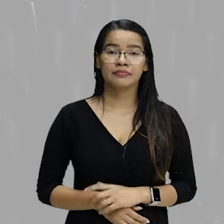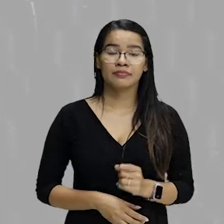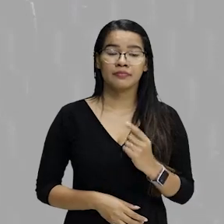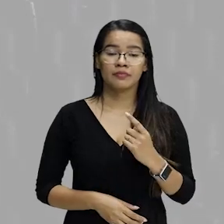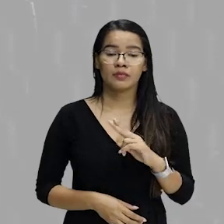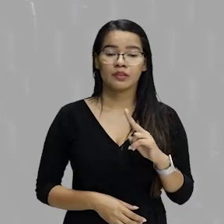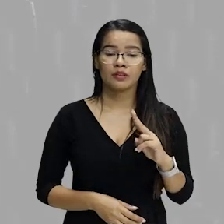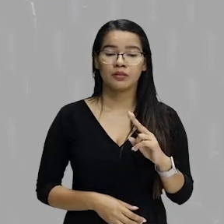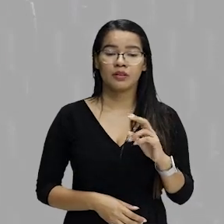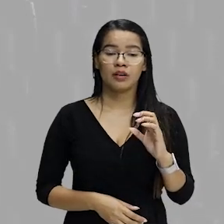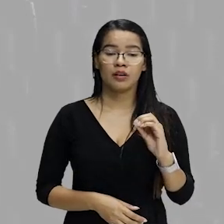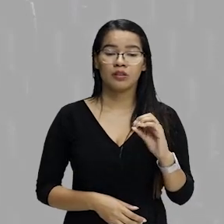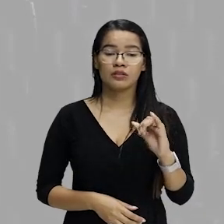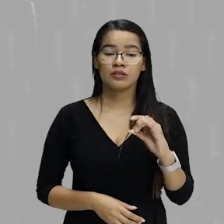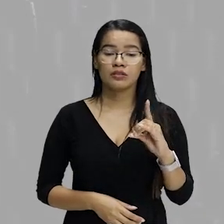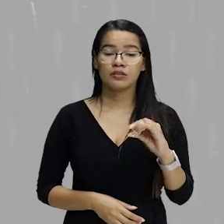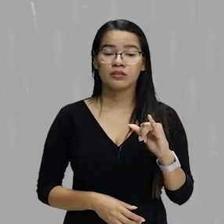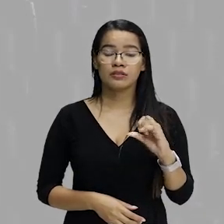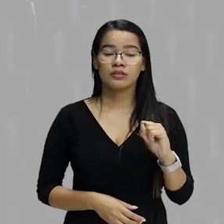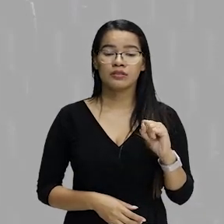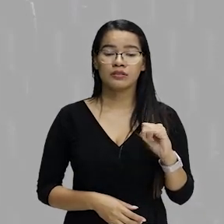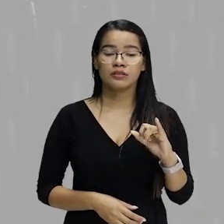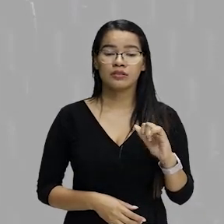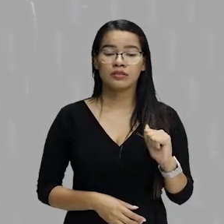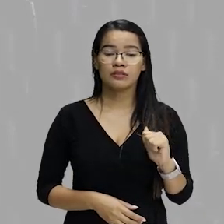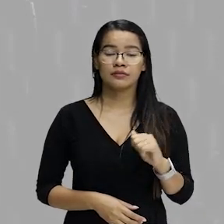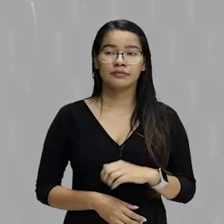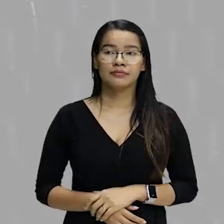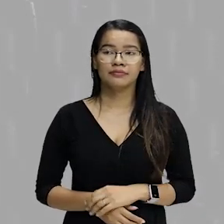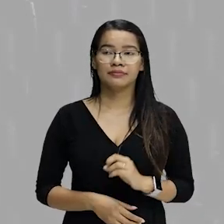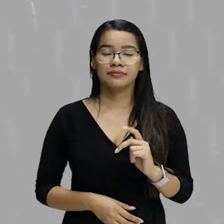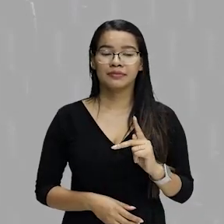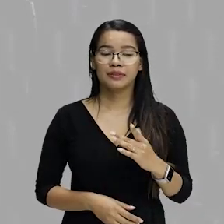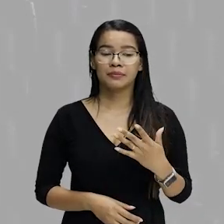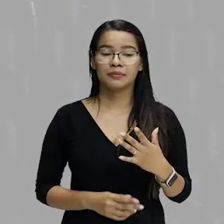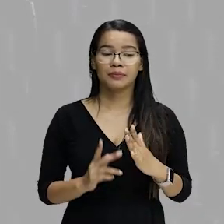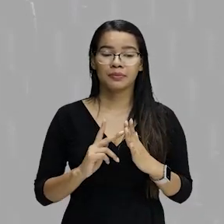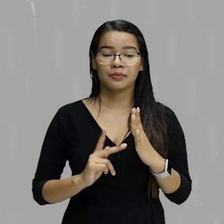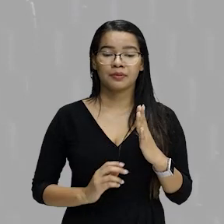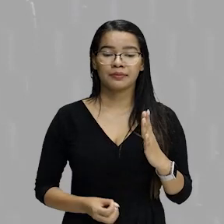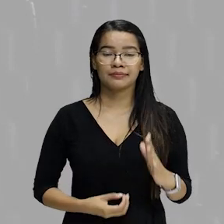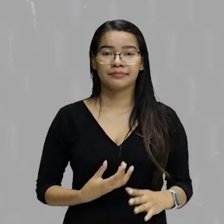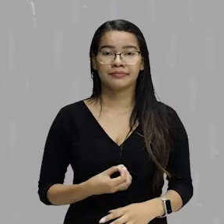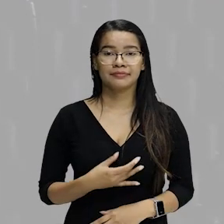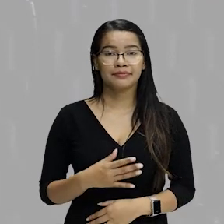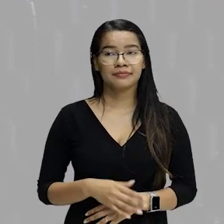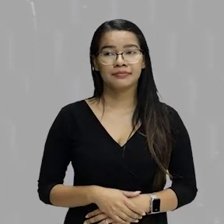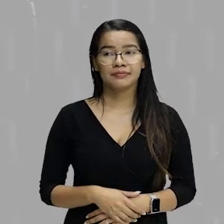chamado A Odisseia, atribuída a Homero. Poema e poesia são